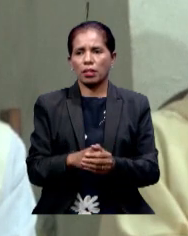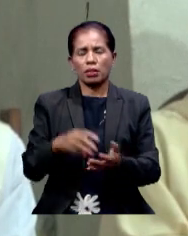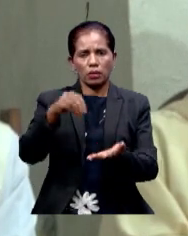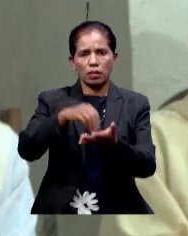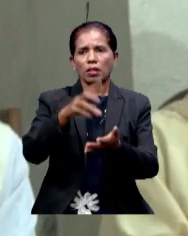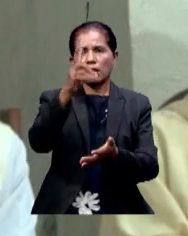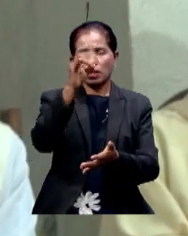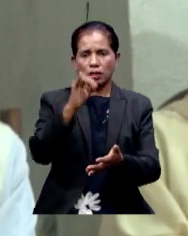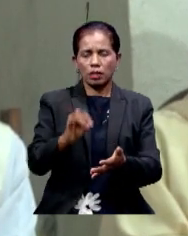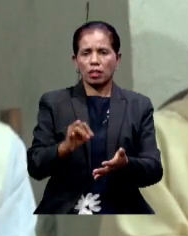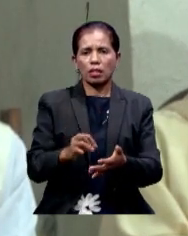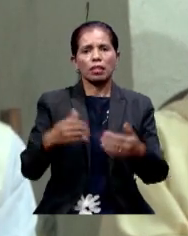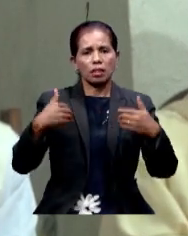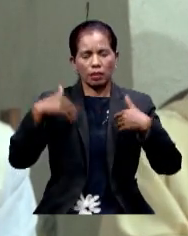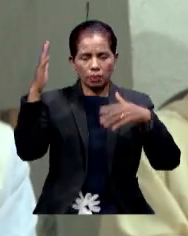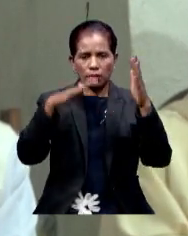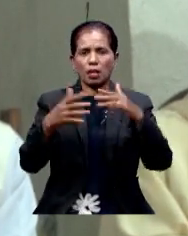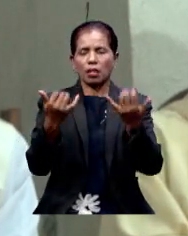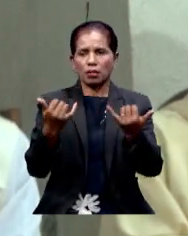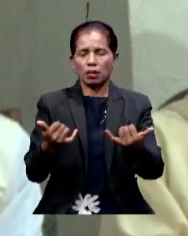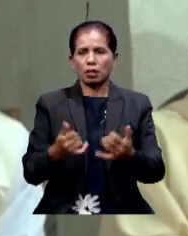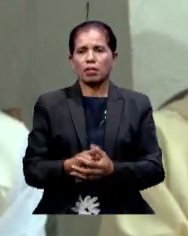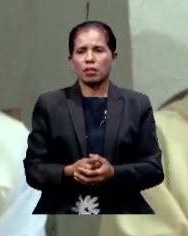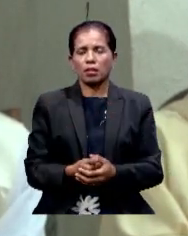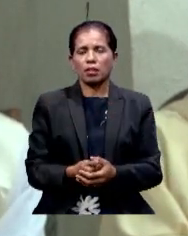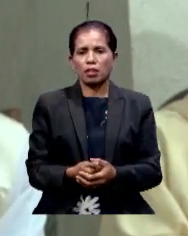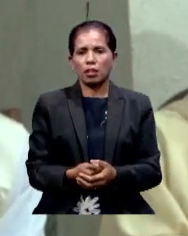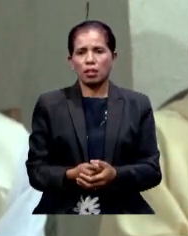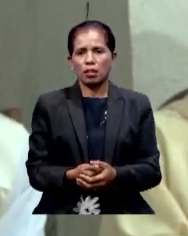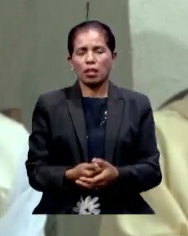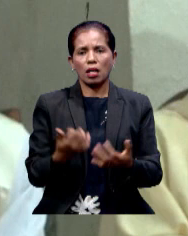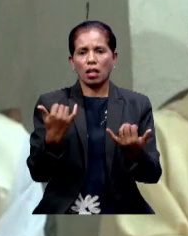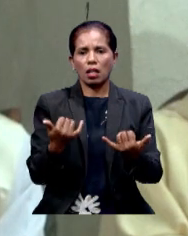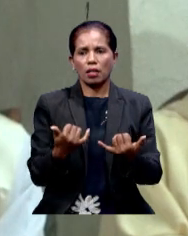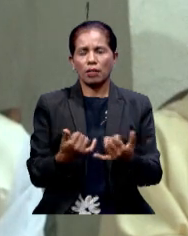Edile, não é, agora ia